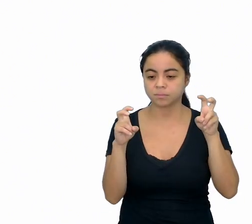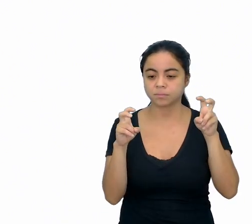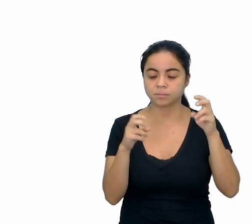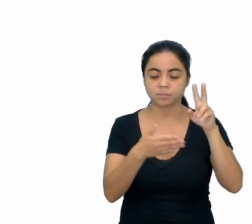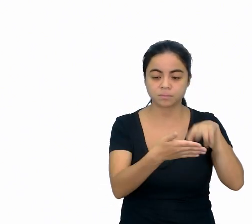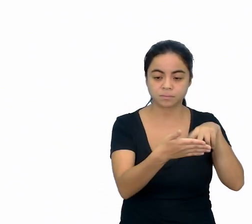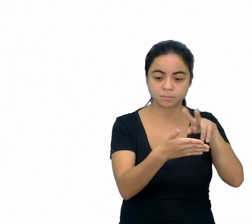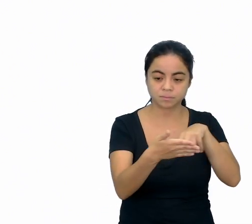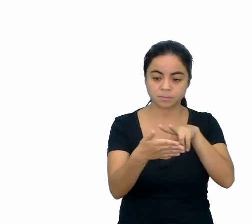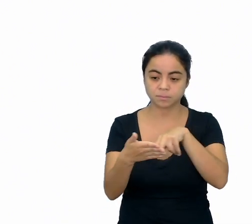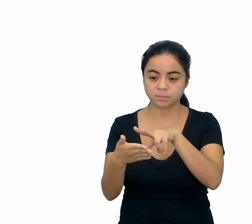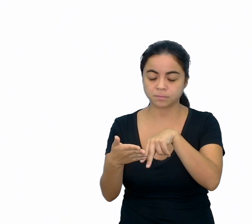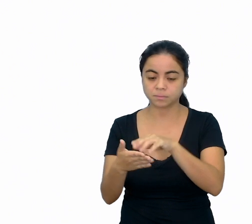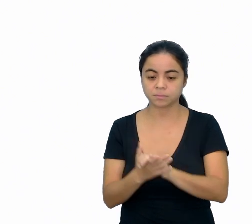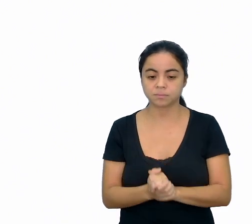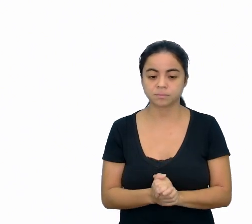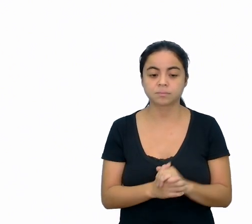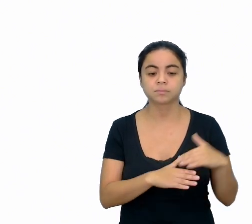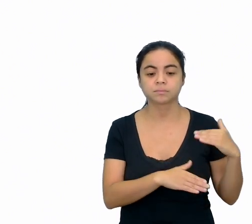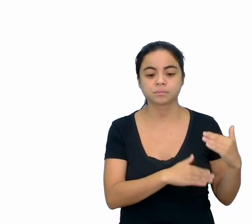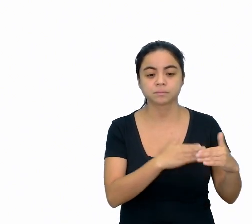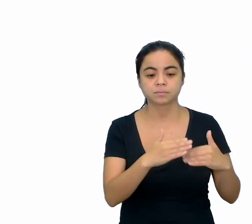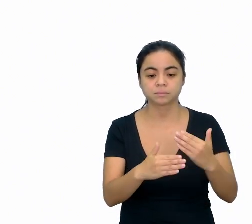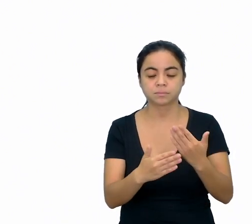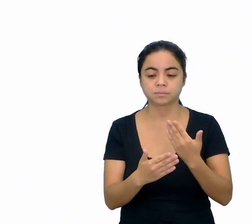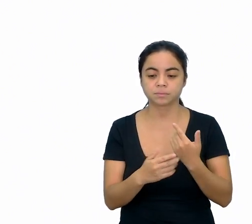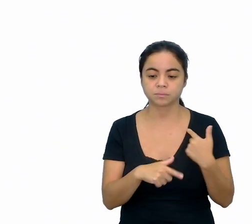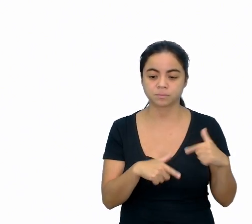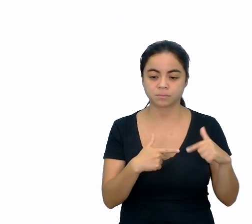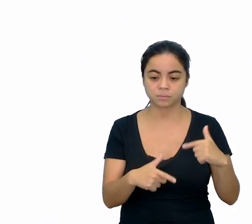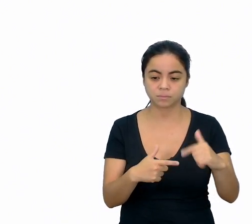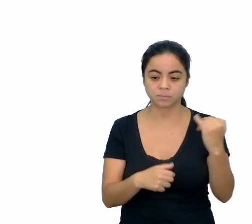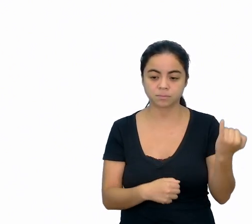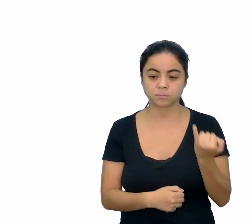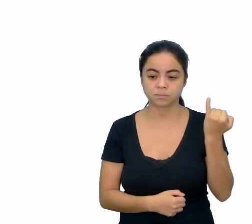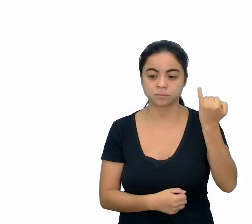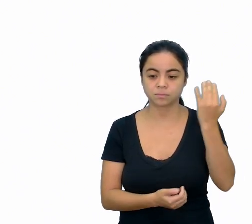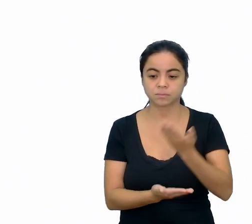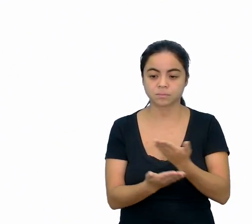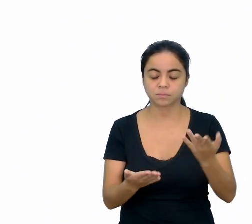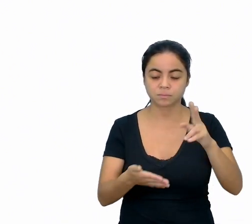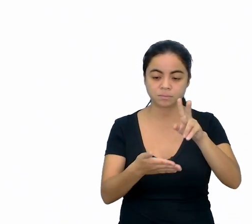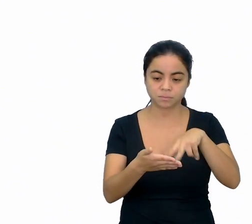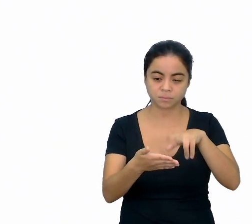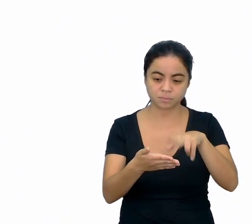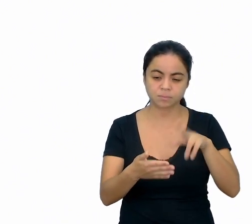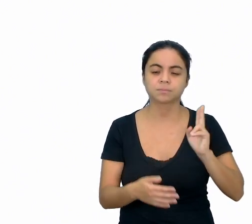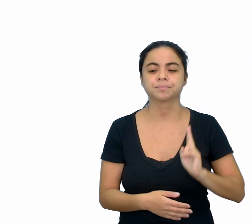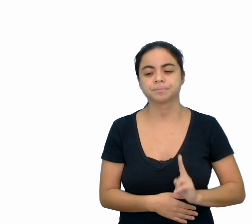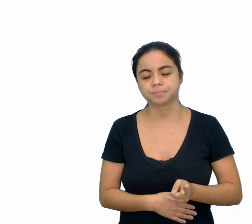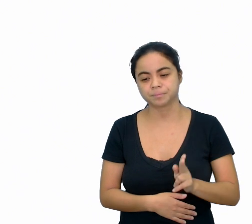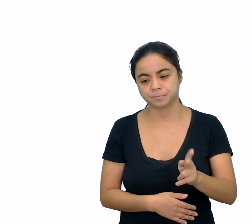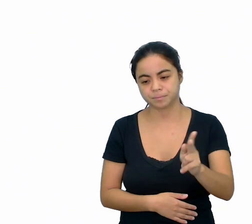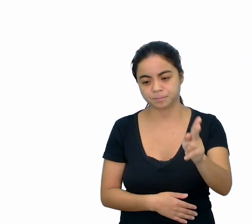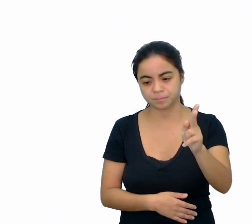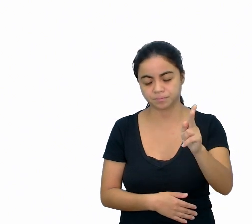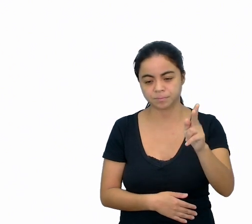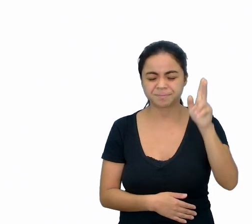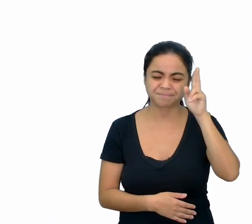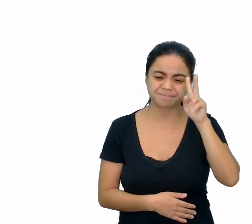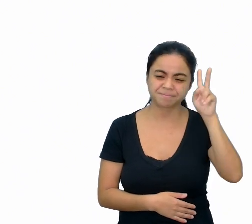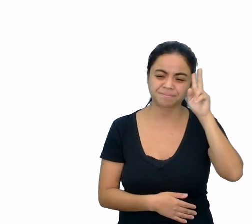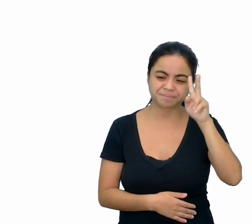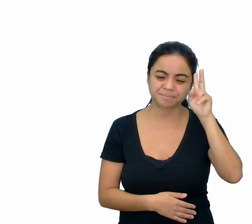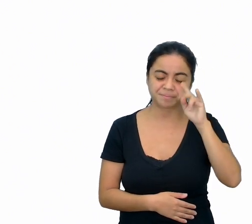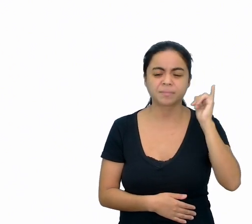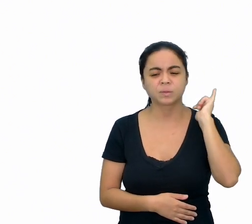ouvidos. E ao longo do trabalho, é importante que você leia com frequência muitos contos para a